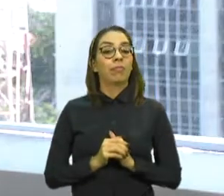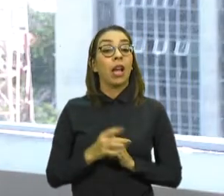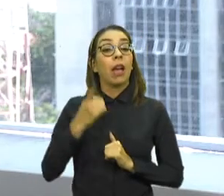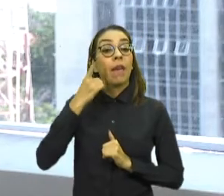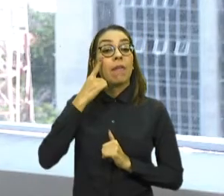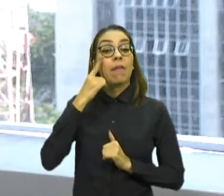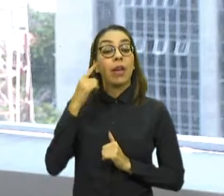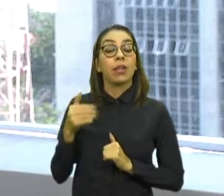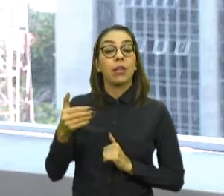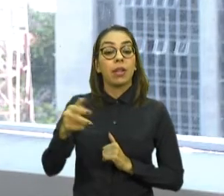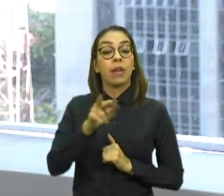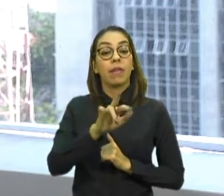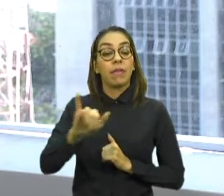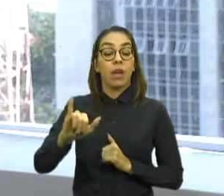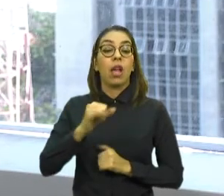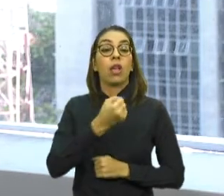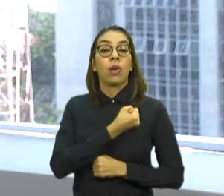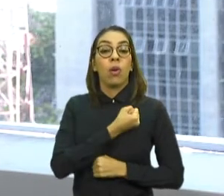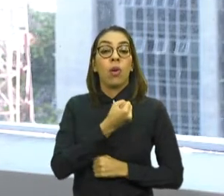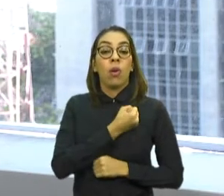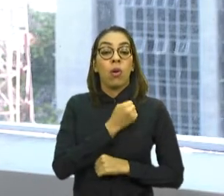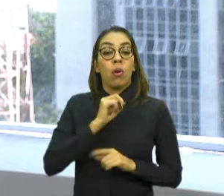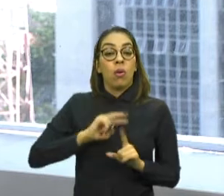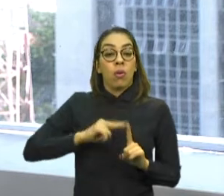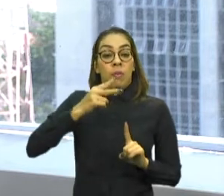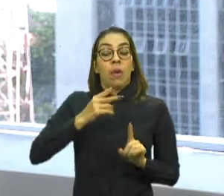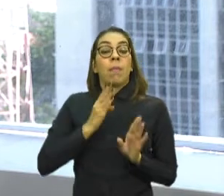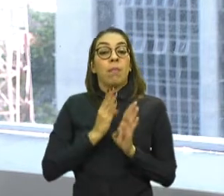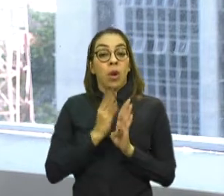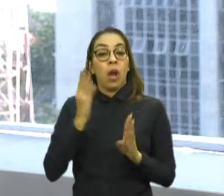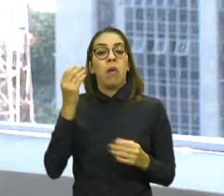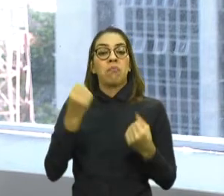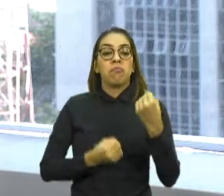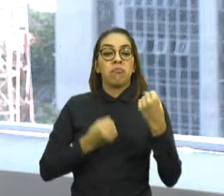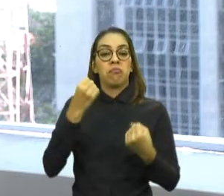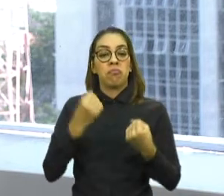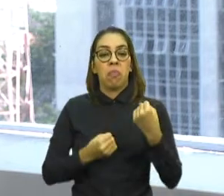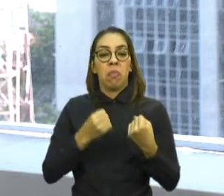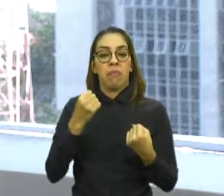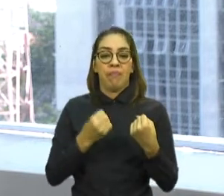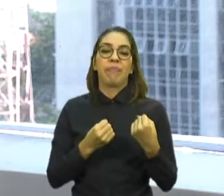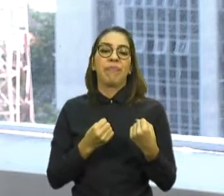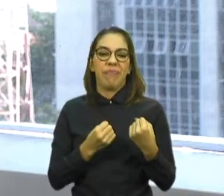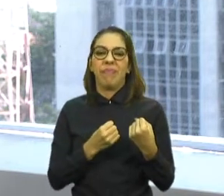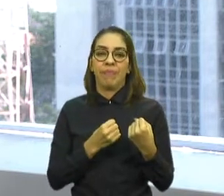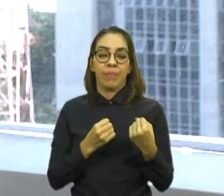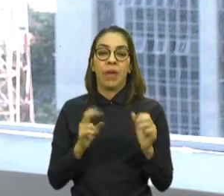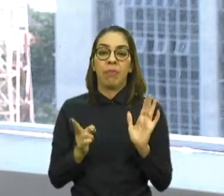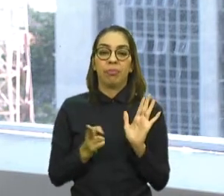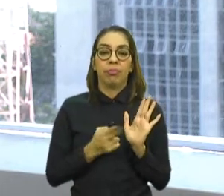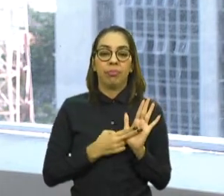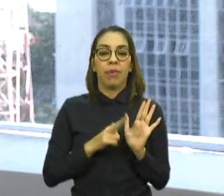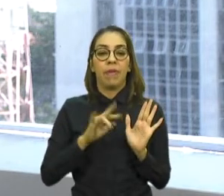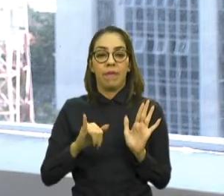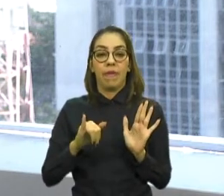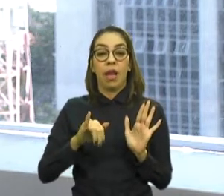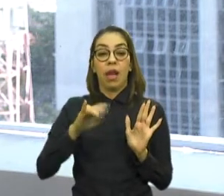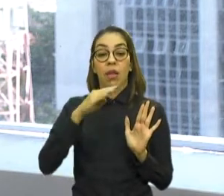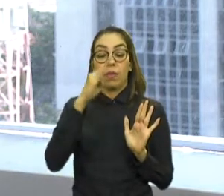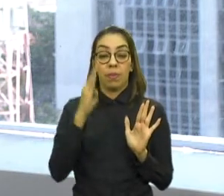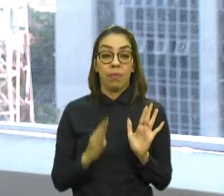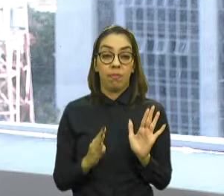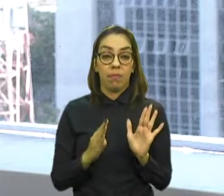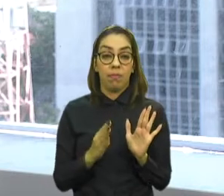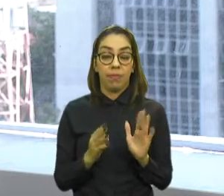bloco, aumenta o número de multas por transporte irregular de crianças em todo o país. Agora são 8 horas